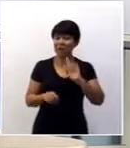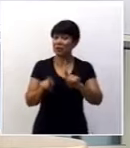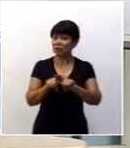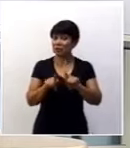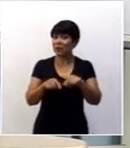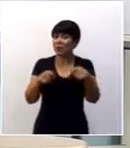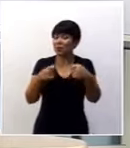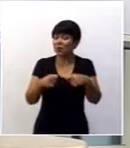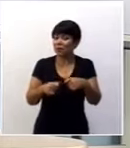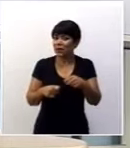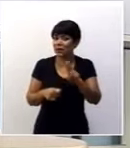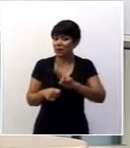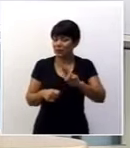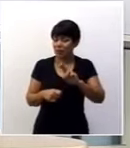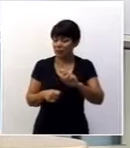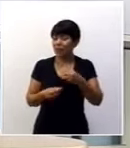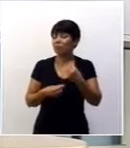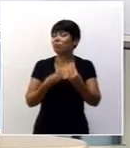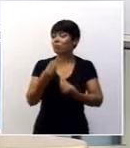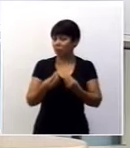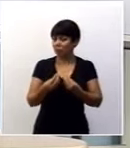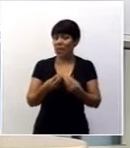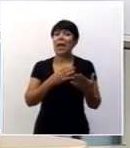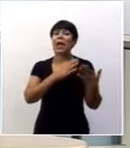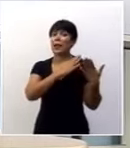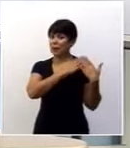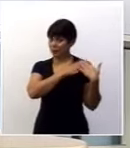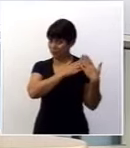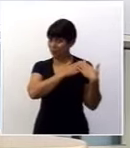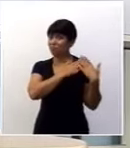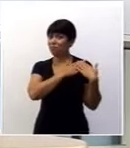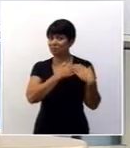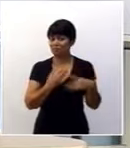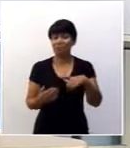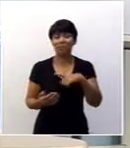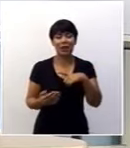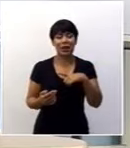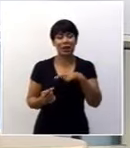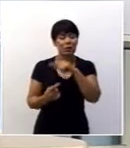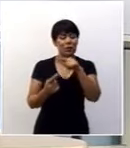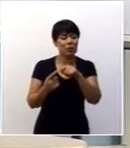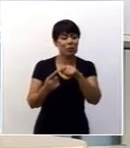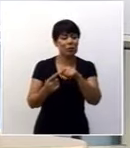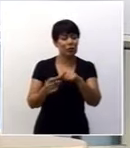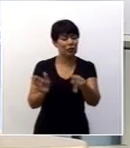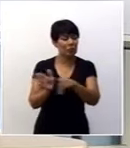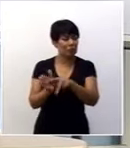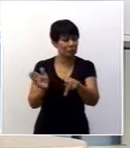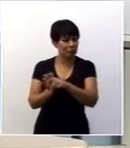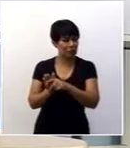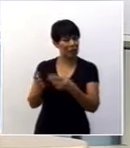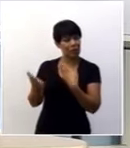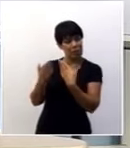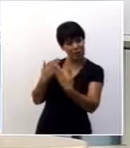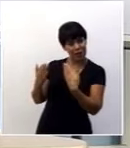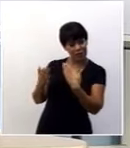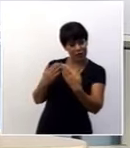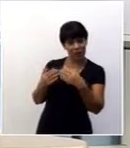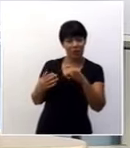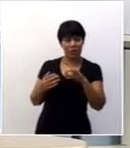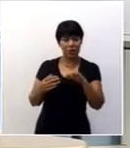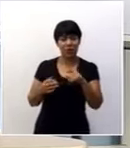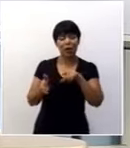usada com responsabilidade, né? Com a finalidade que ela foi pensada, né? Para fazer essa interação com a gente